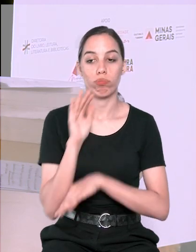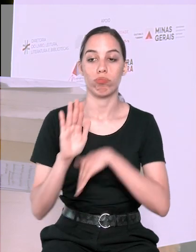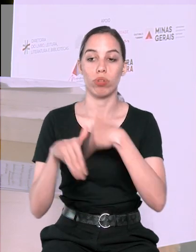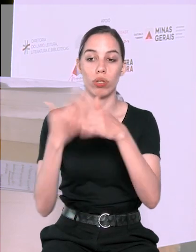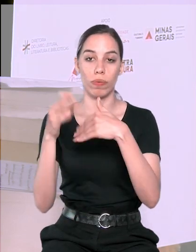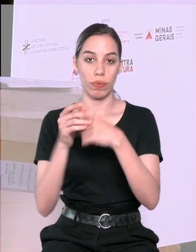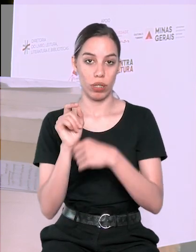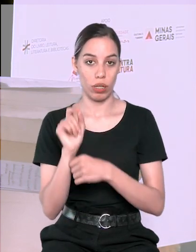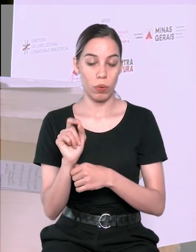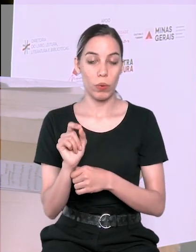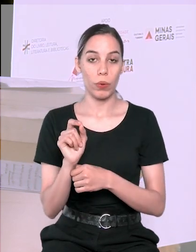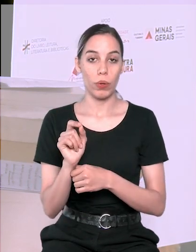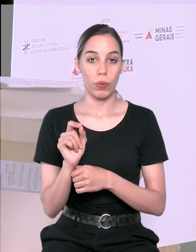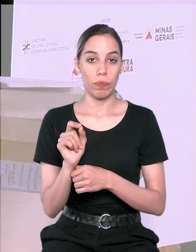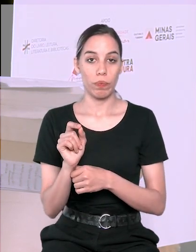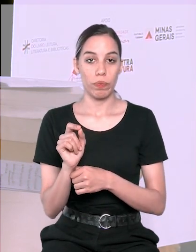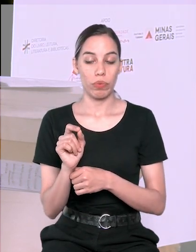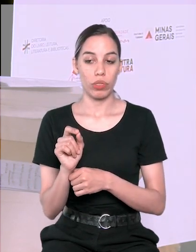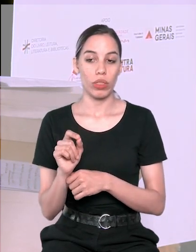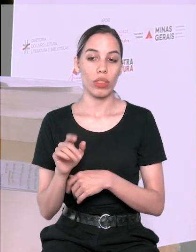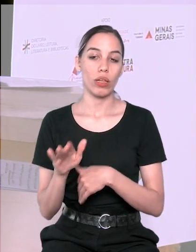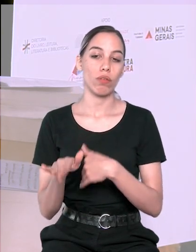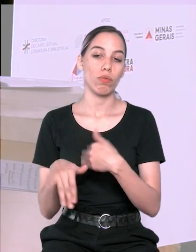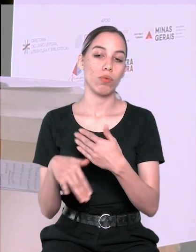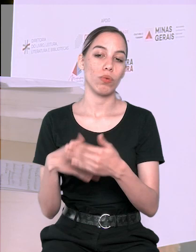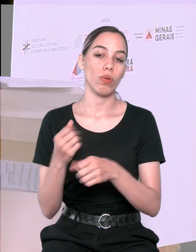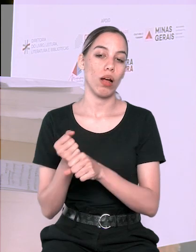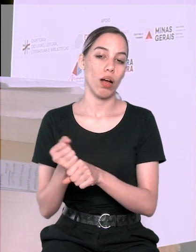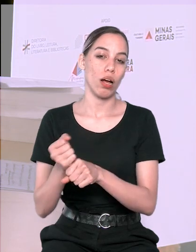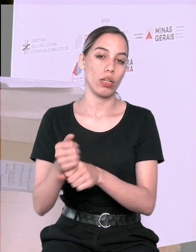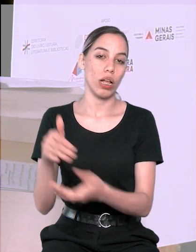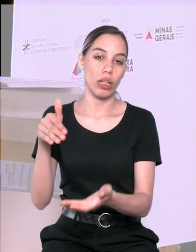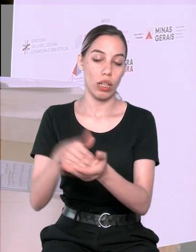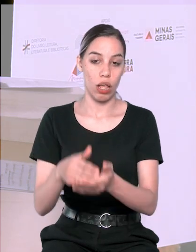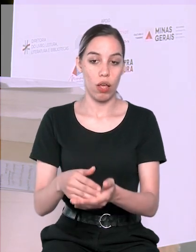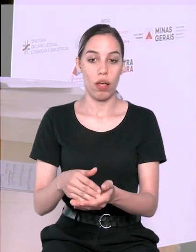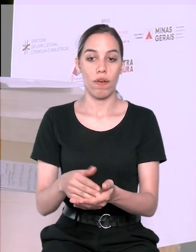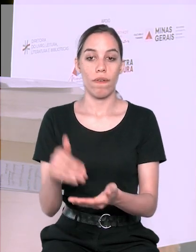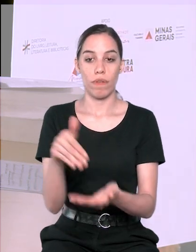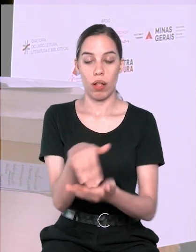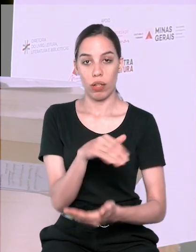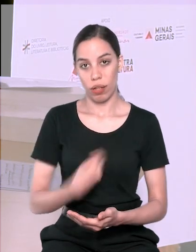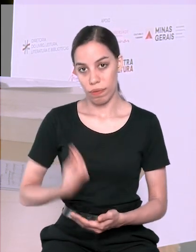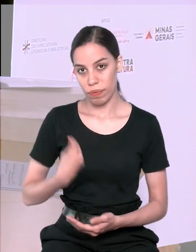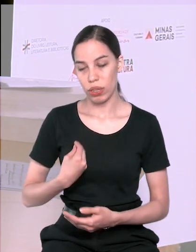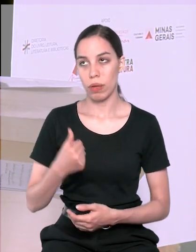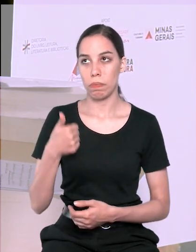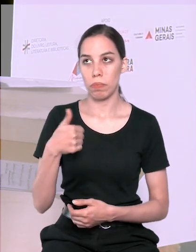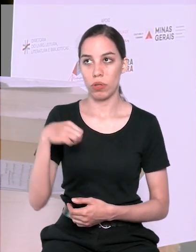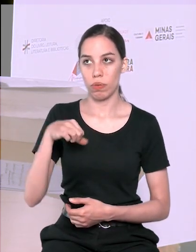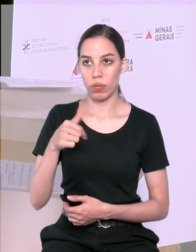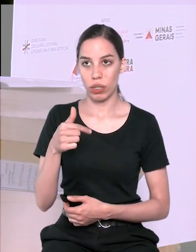de desenvolver perante um público, ao longo de anos, até o final da vida dele, de 1937